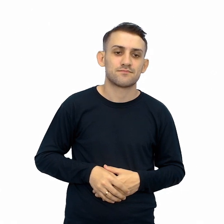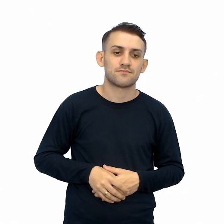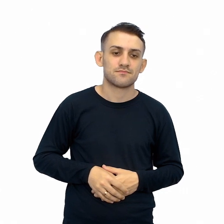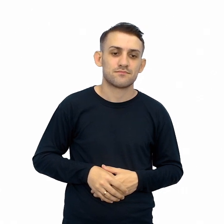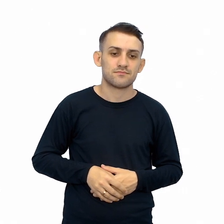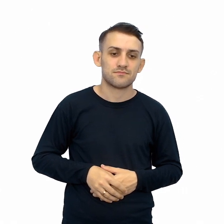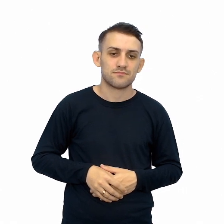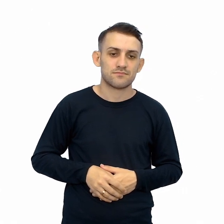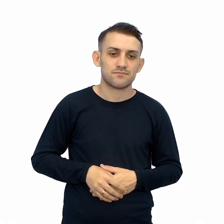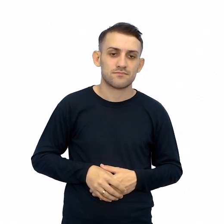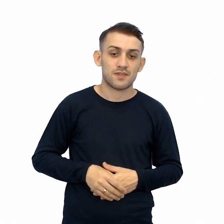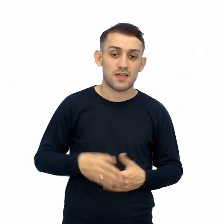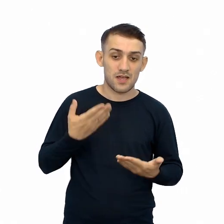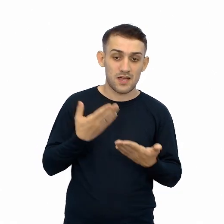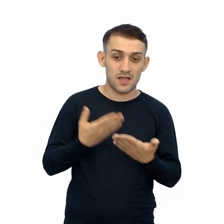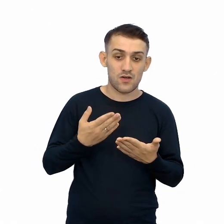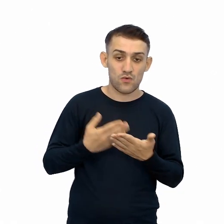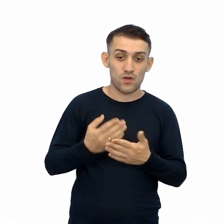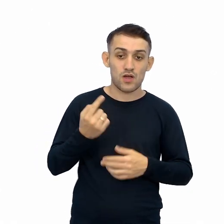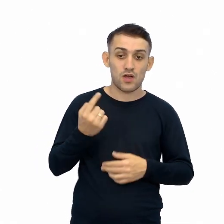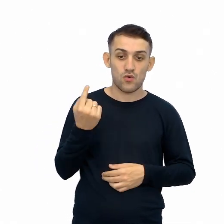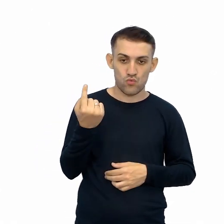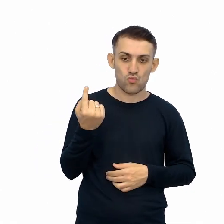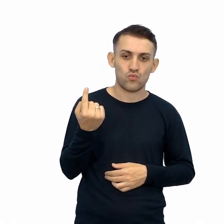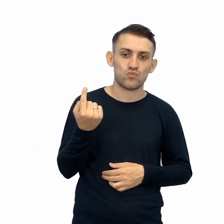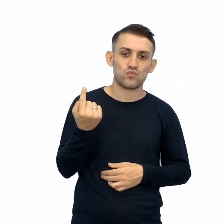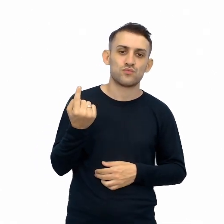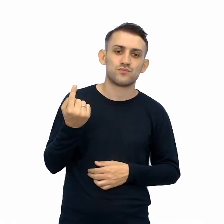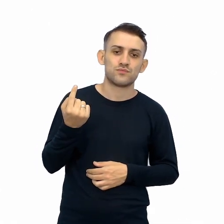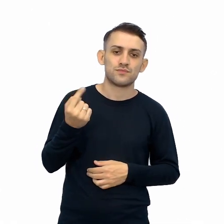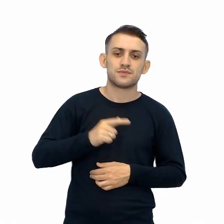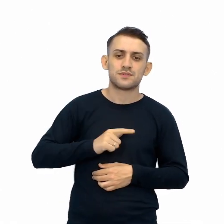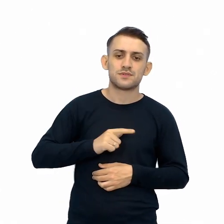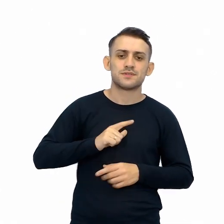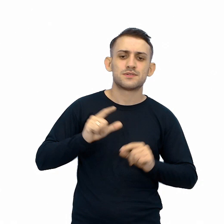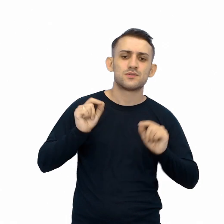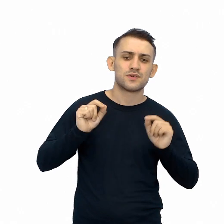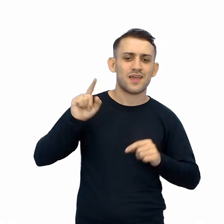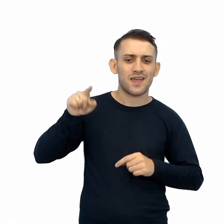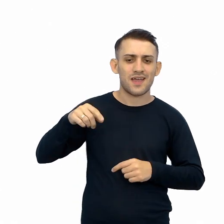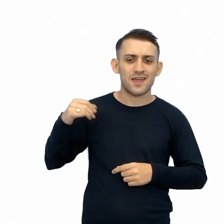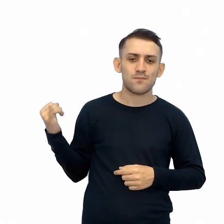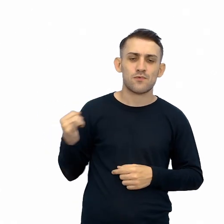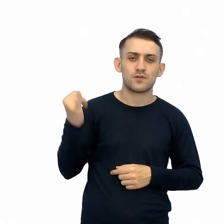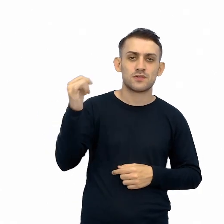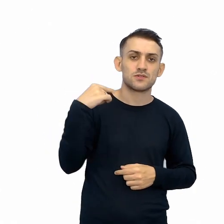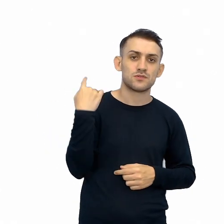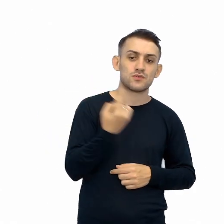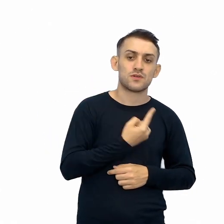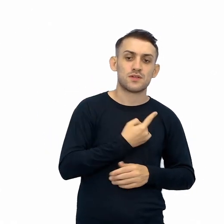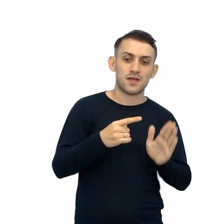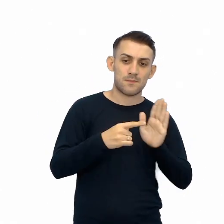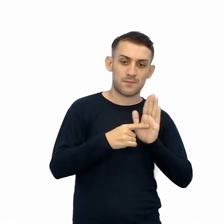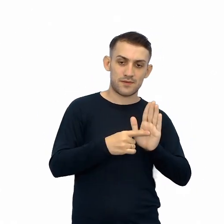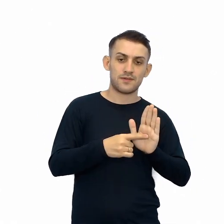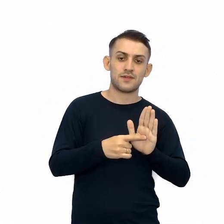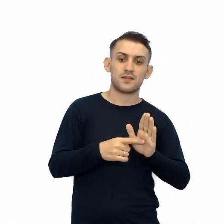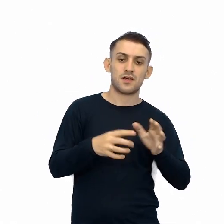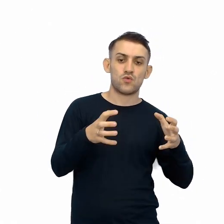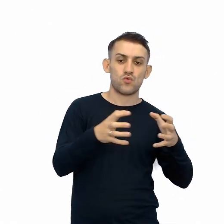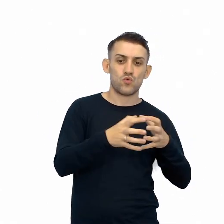a aula 1, nova cédula em reais, é aquela aula em que é importante apresentar à turma